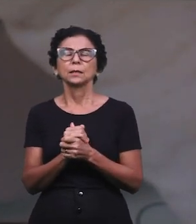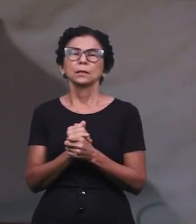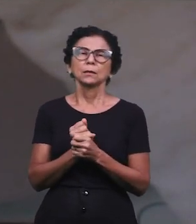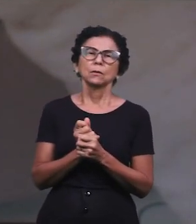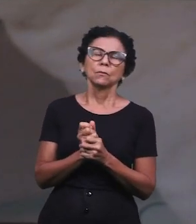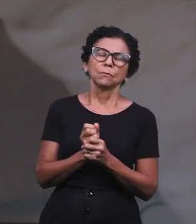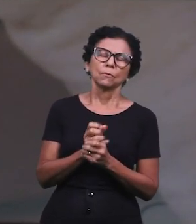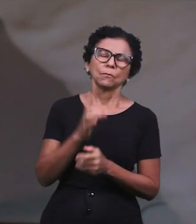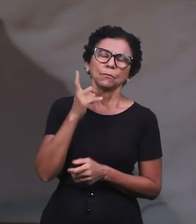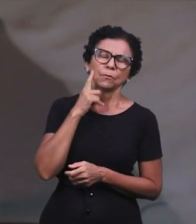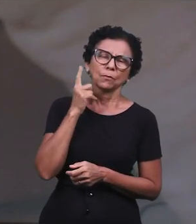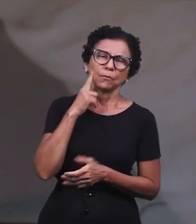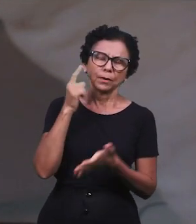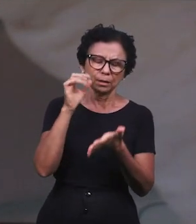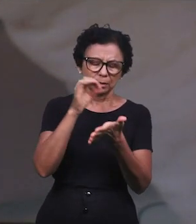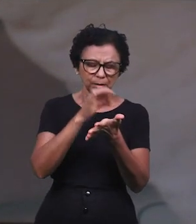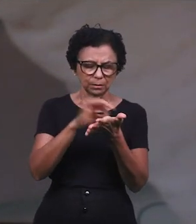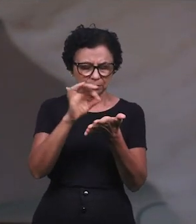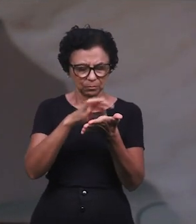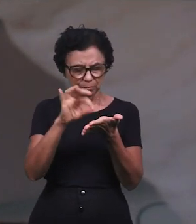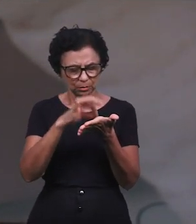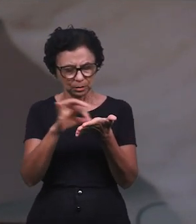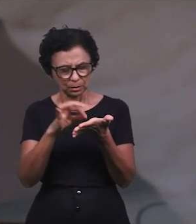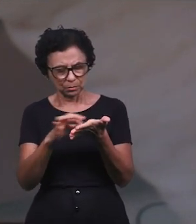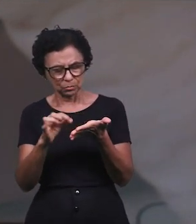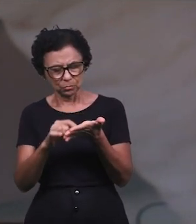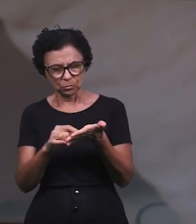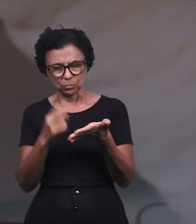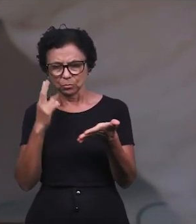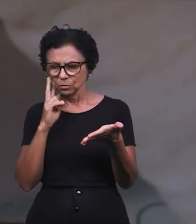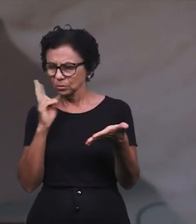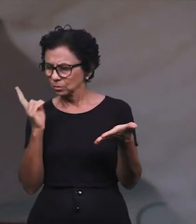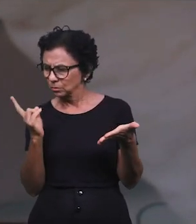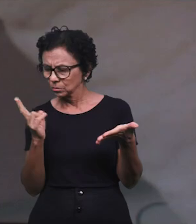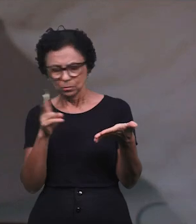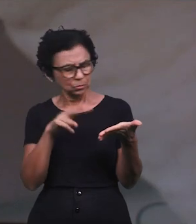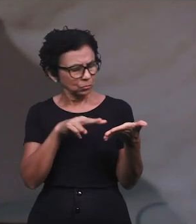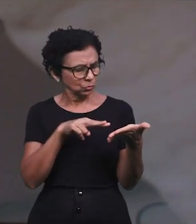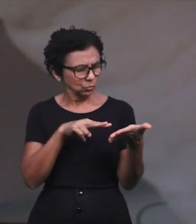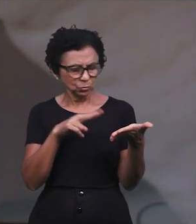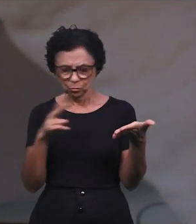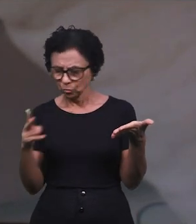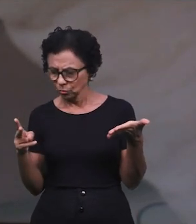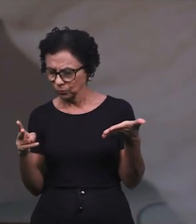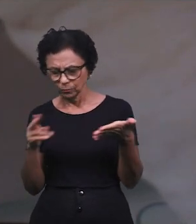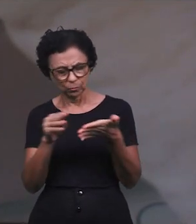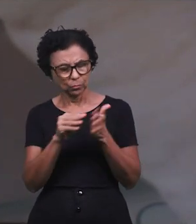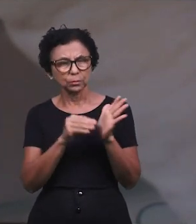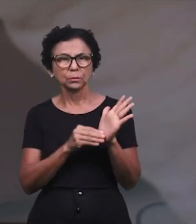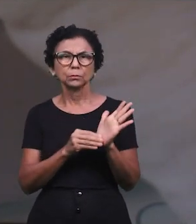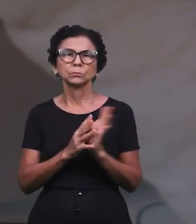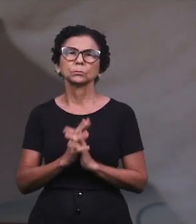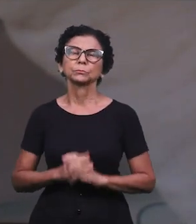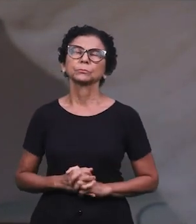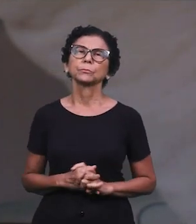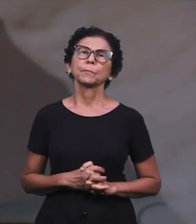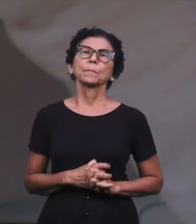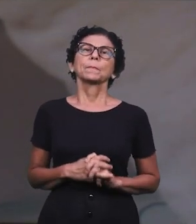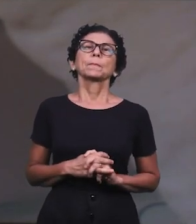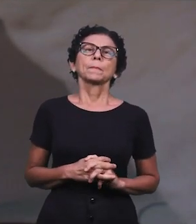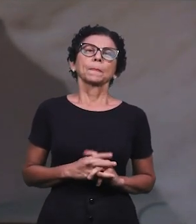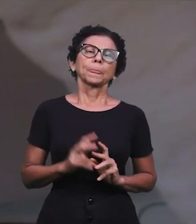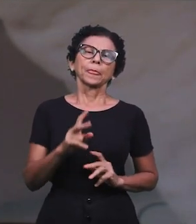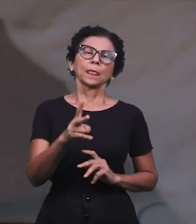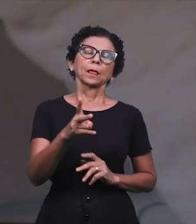Simulados, vou pegar as minhas anotações e vou rever aquele conteúdo, vou participar ativamente disso, para que eu possa